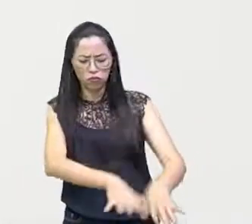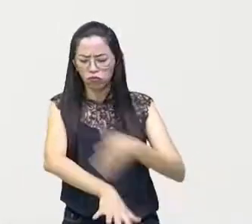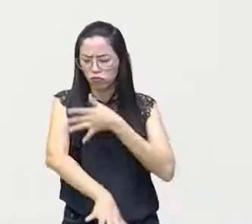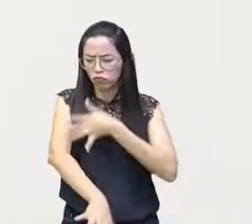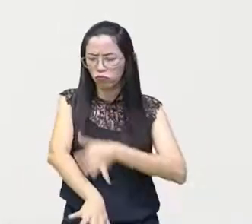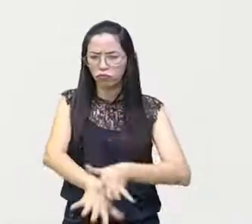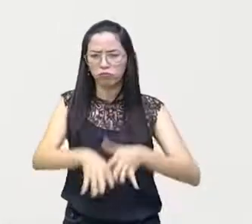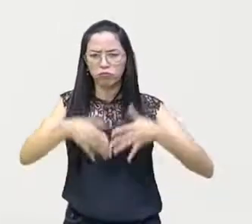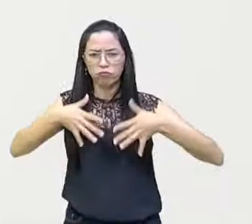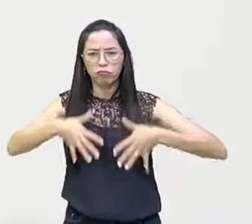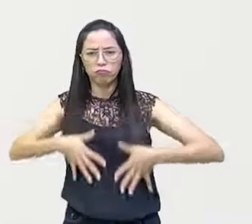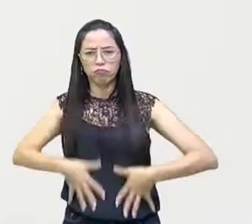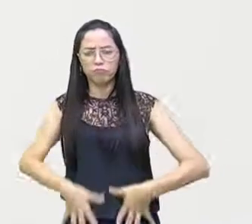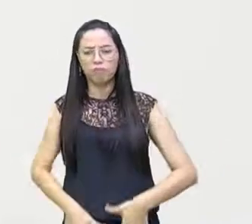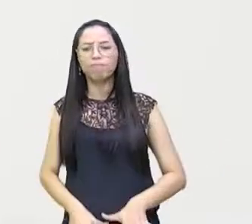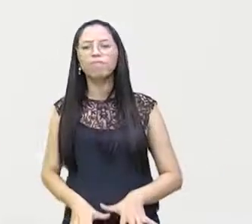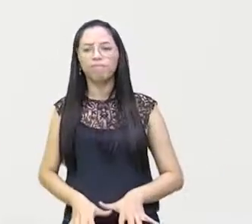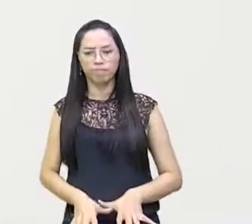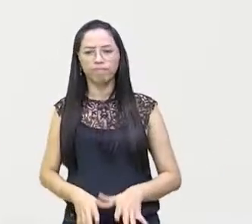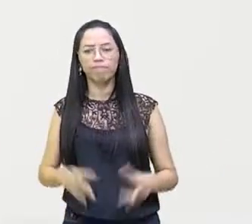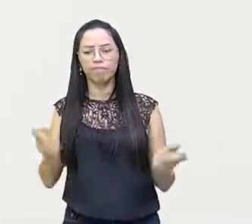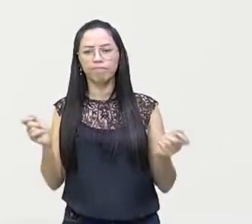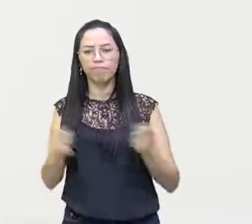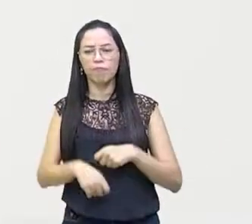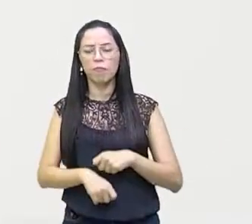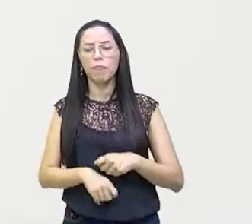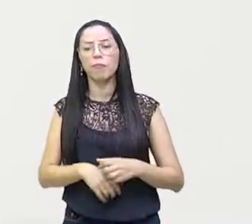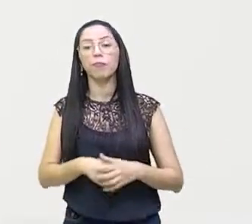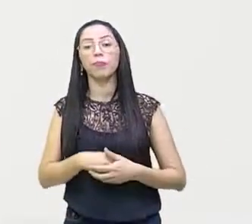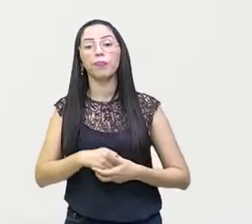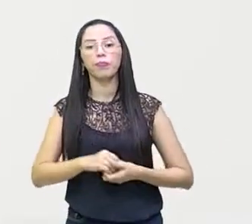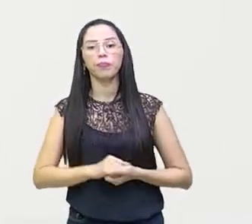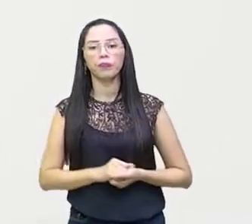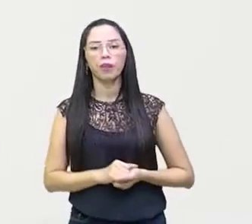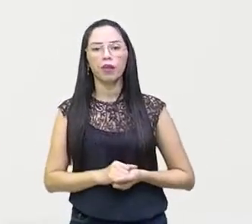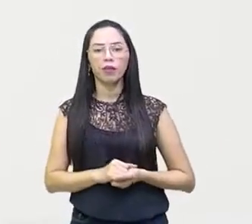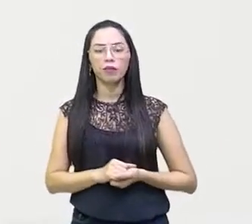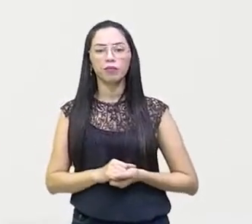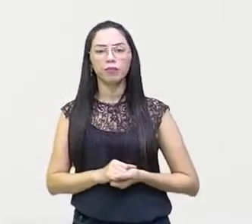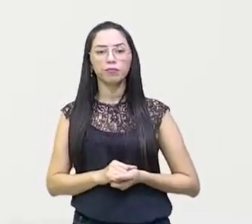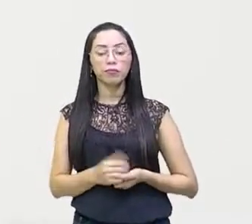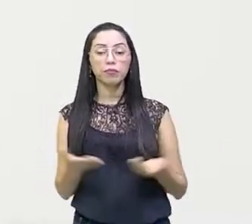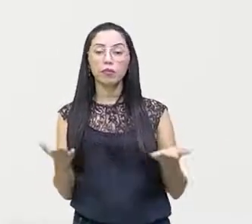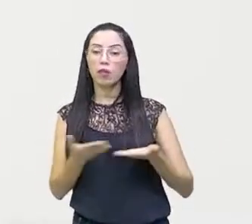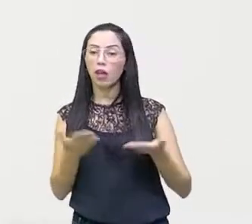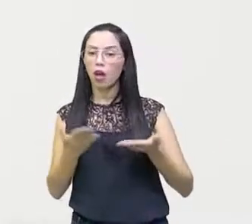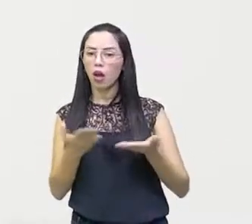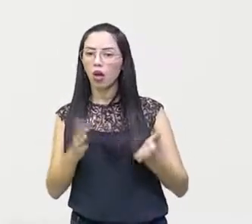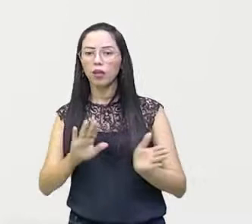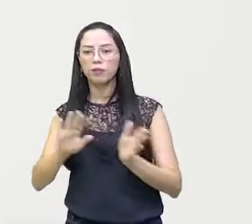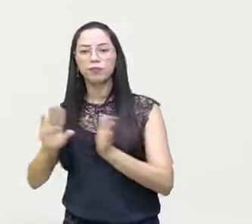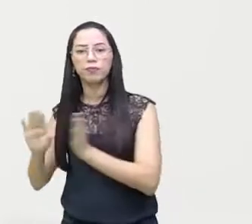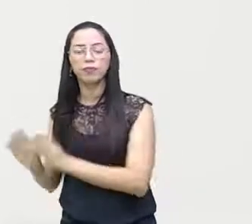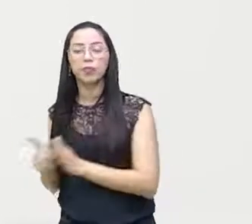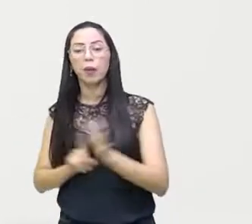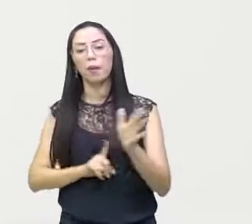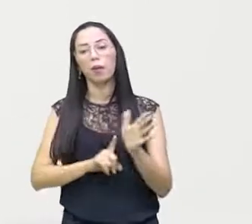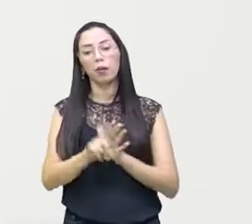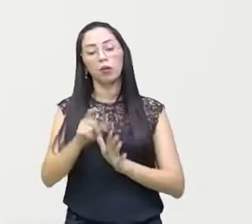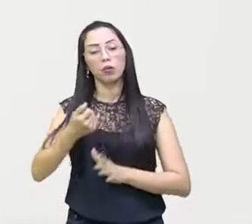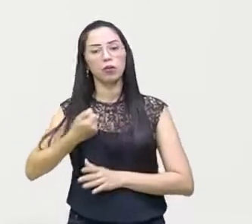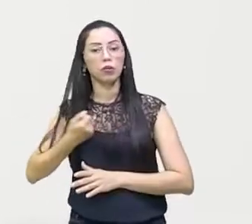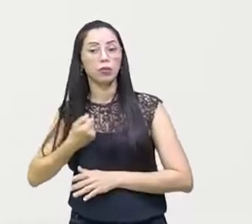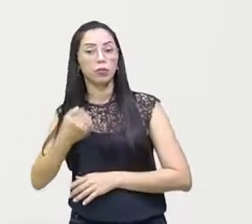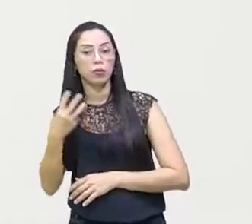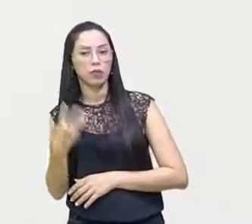pelas artérias e pelos vasos sanguíneos. Agora vamos para 3. Número